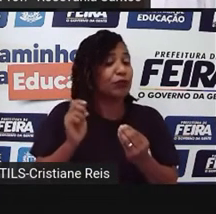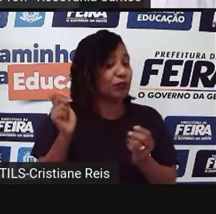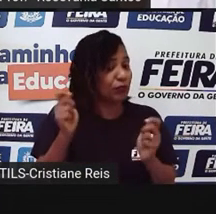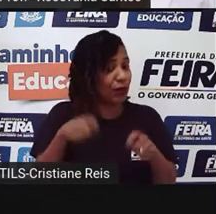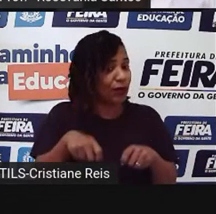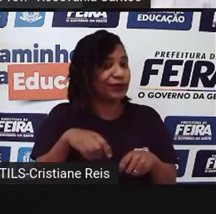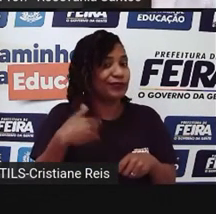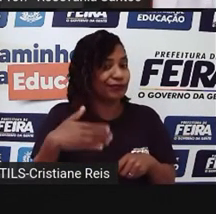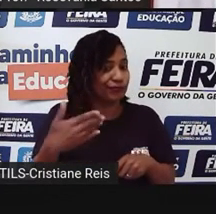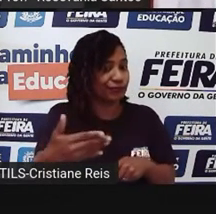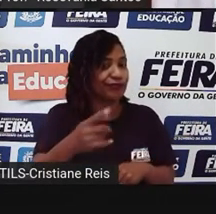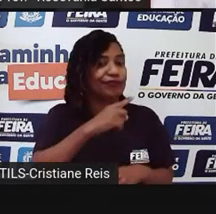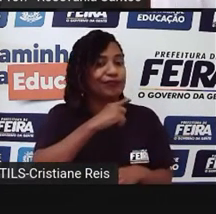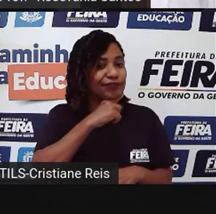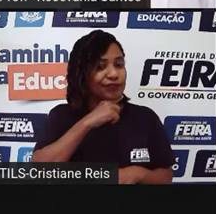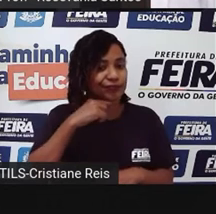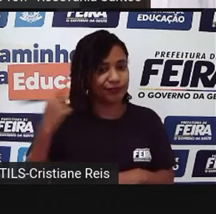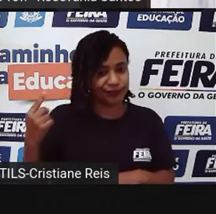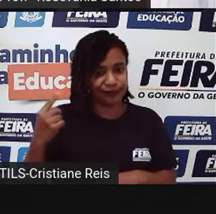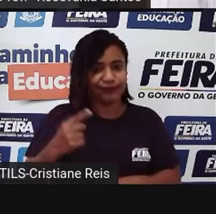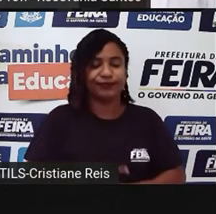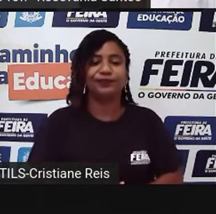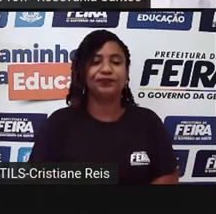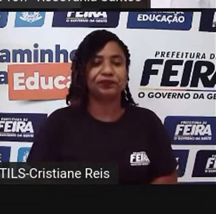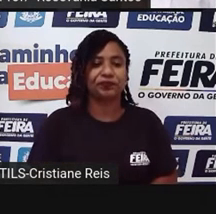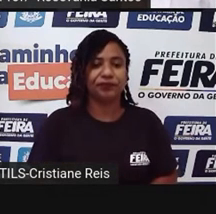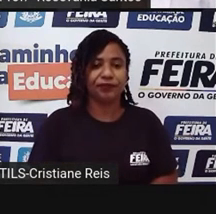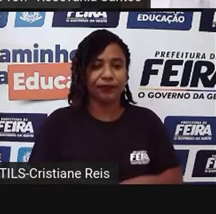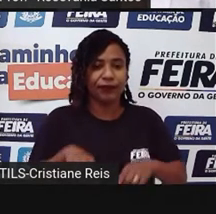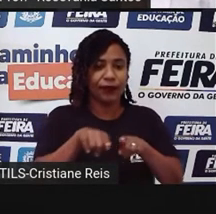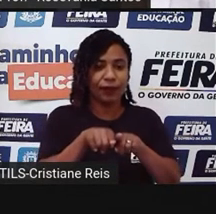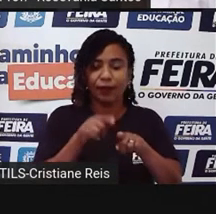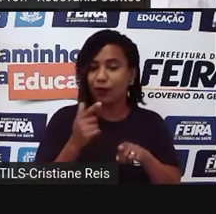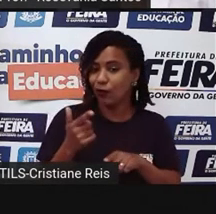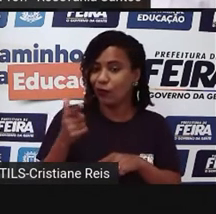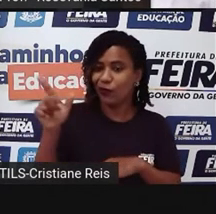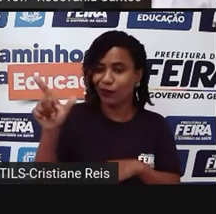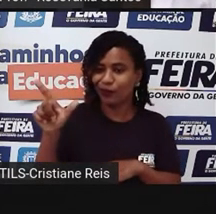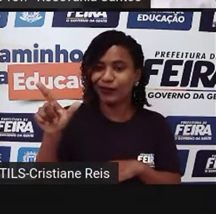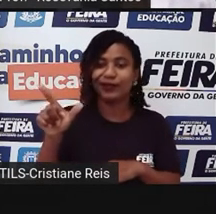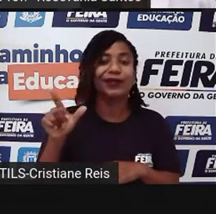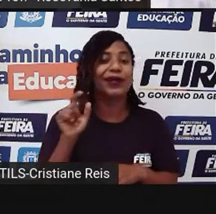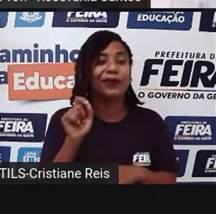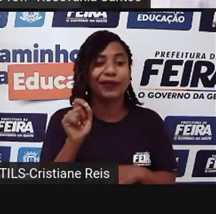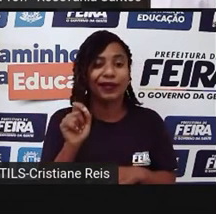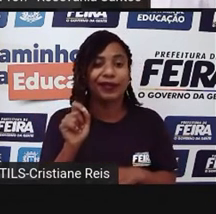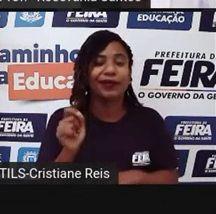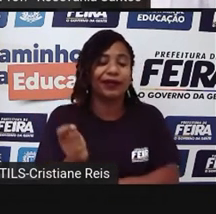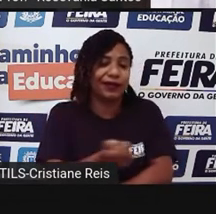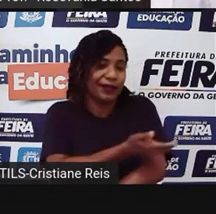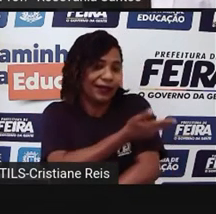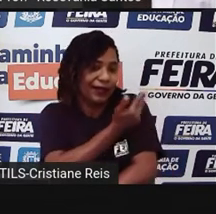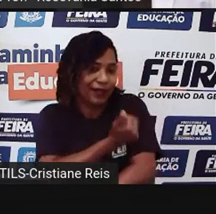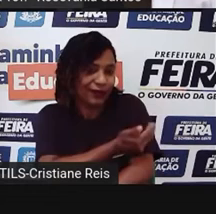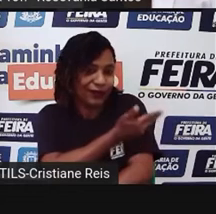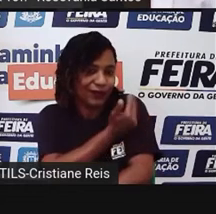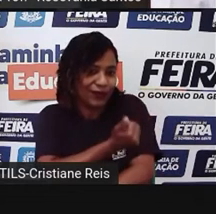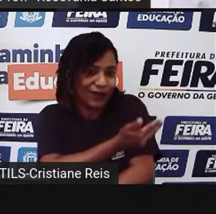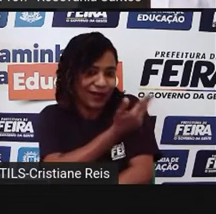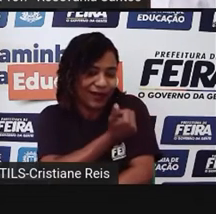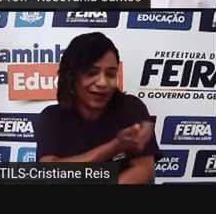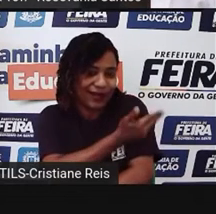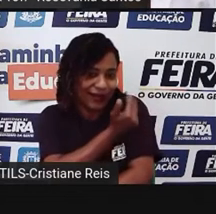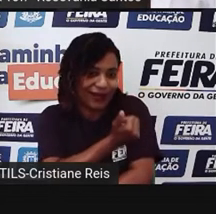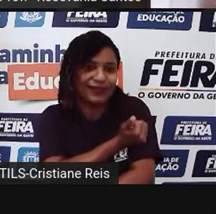Outra coisa, assim, desse consumo, e que está chamando muita atenção até da questão do comportamento, são as tatuagens, os diversos tipos